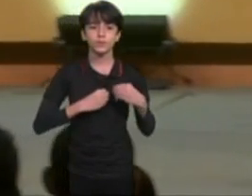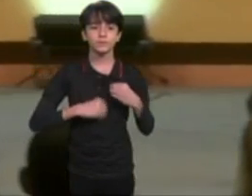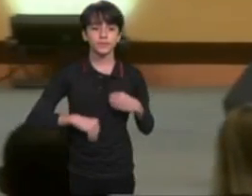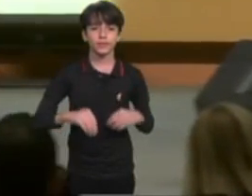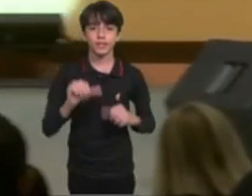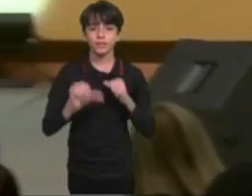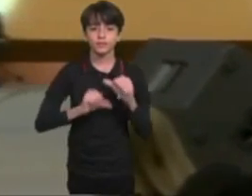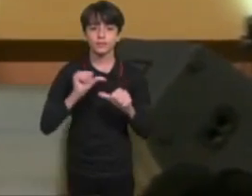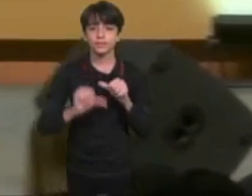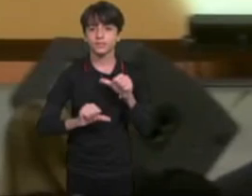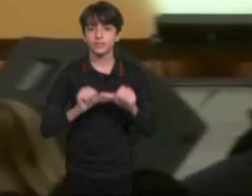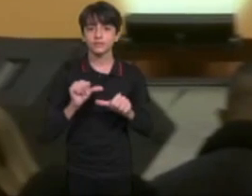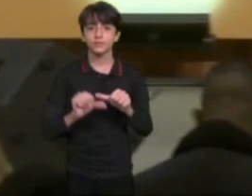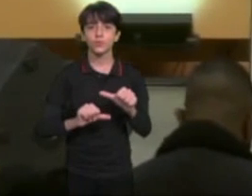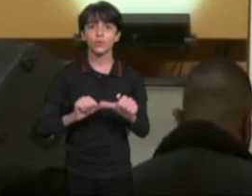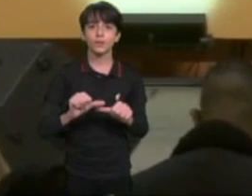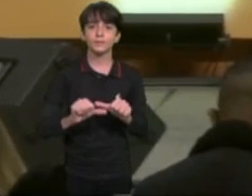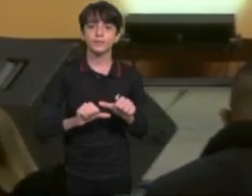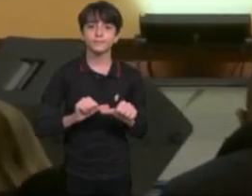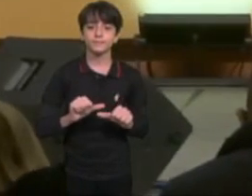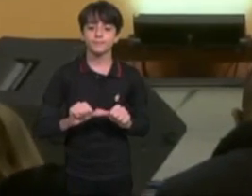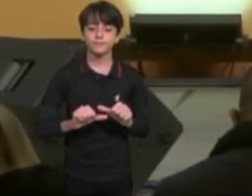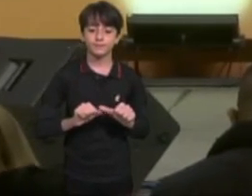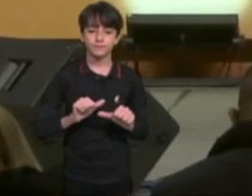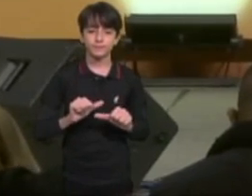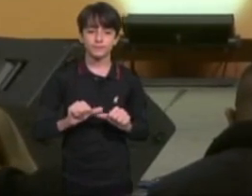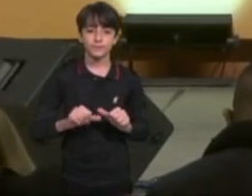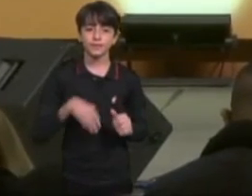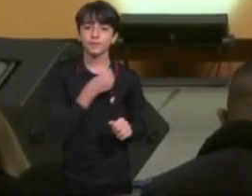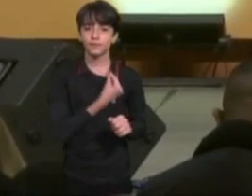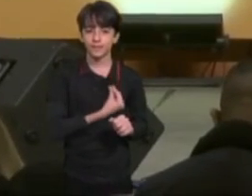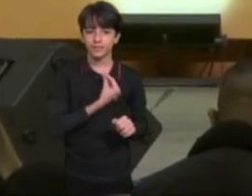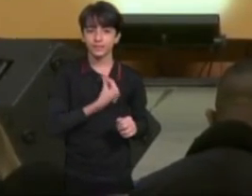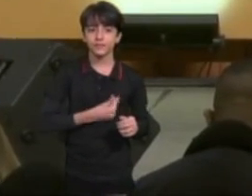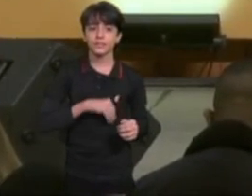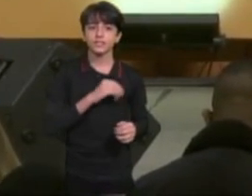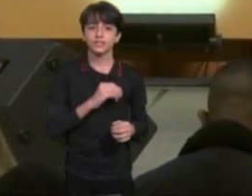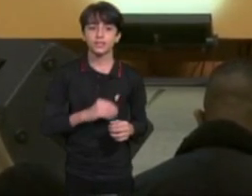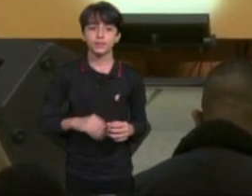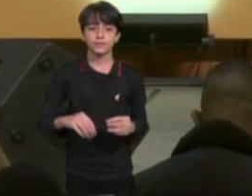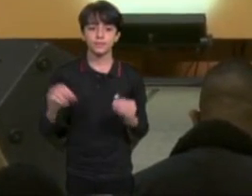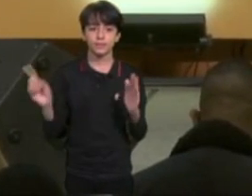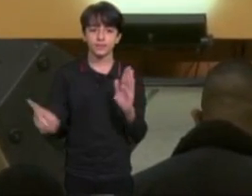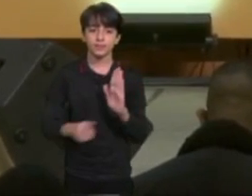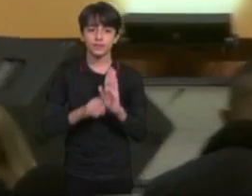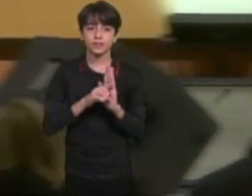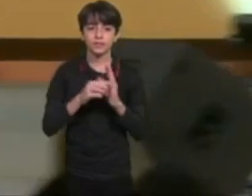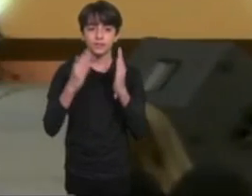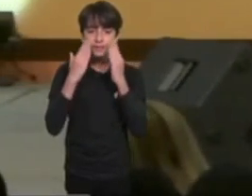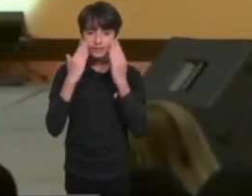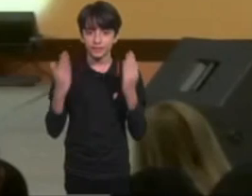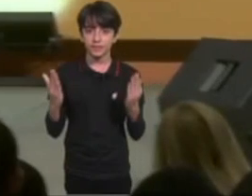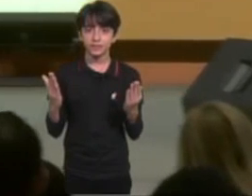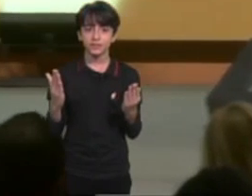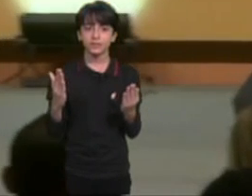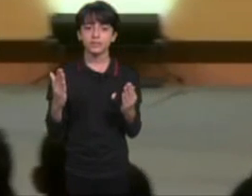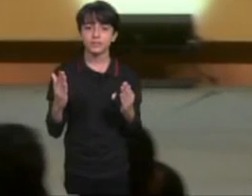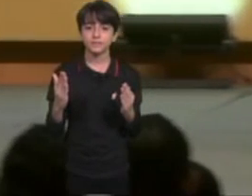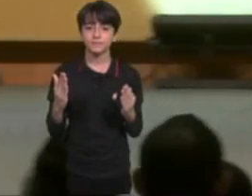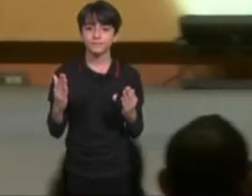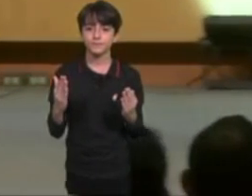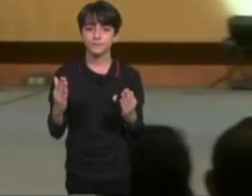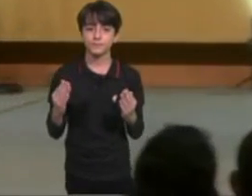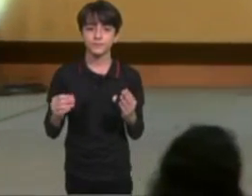Transforma se fosse a presente na minha vida se manifesta me fale para ele e quando você terminar a oração giga